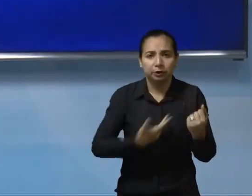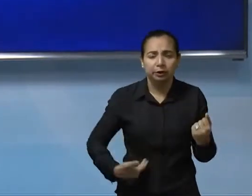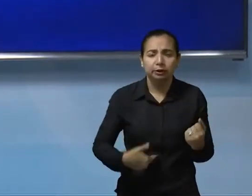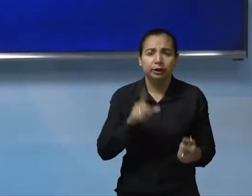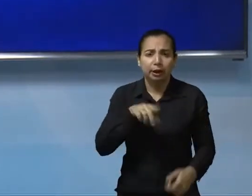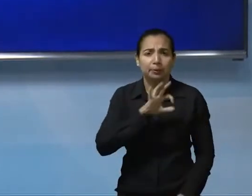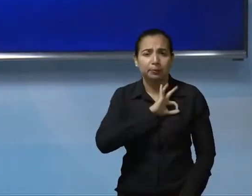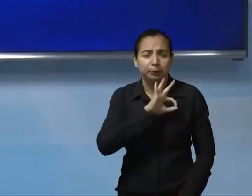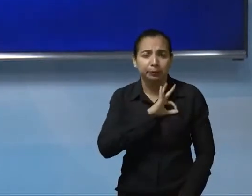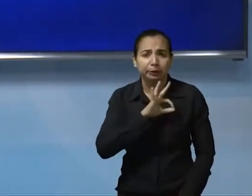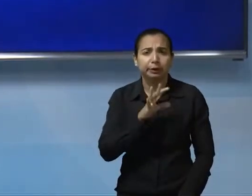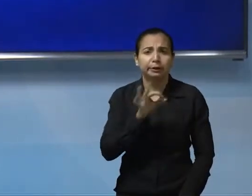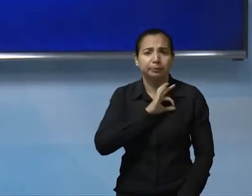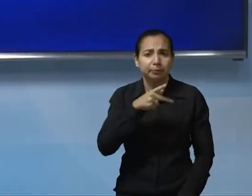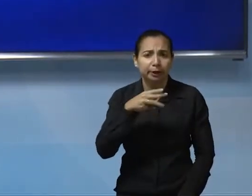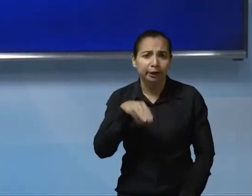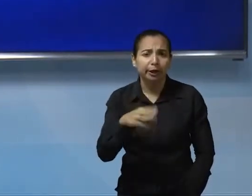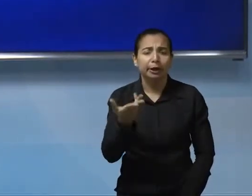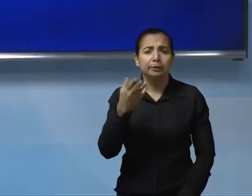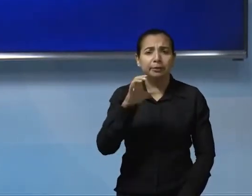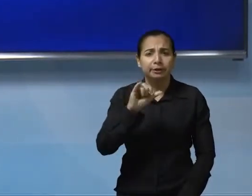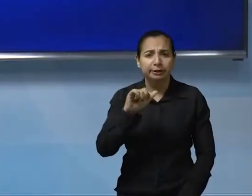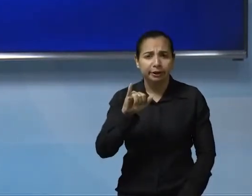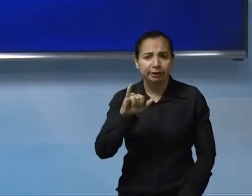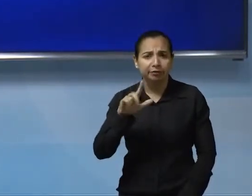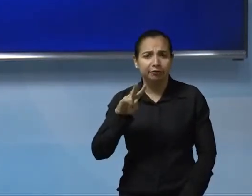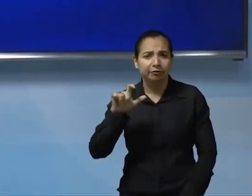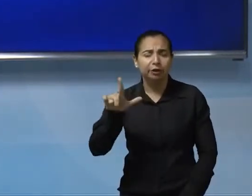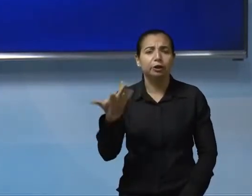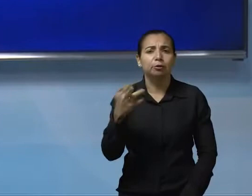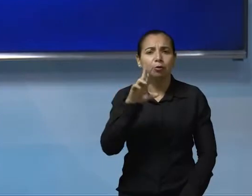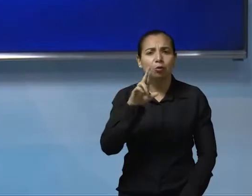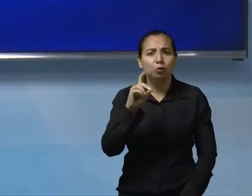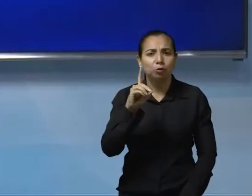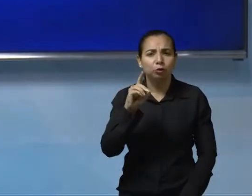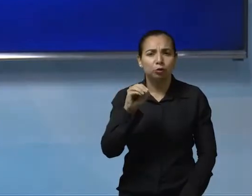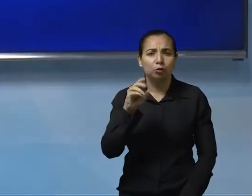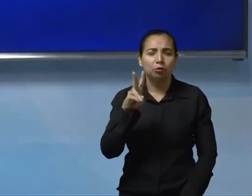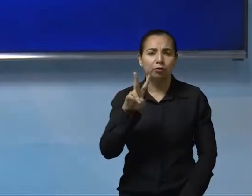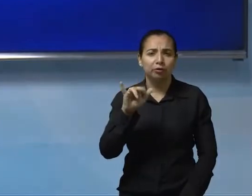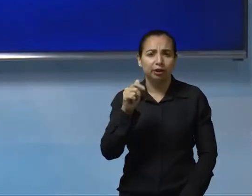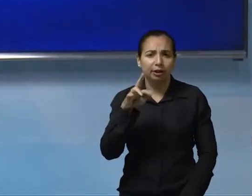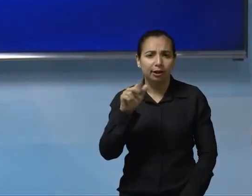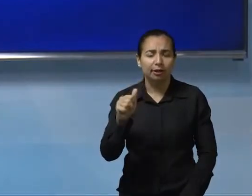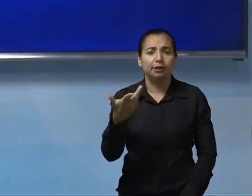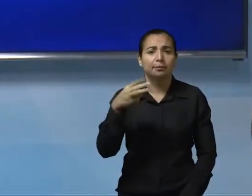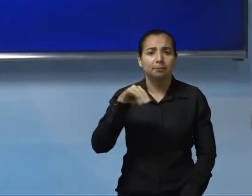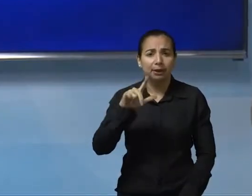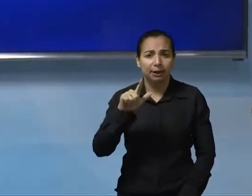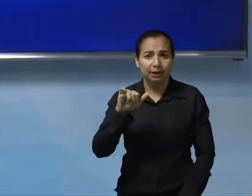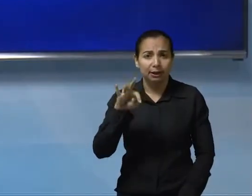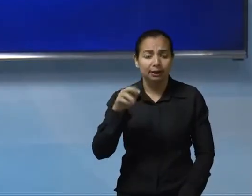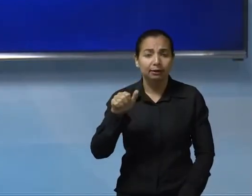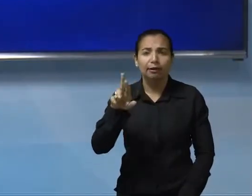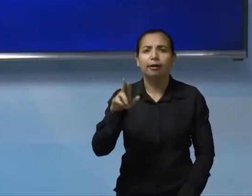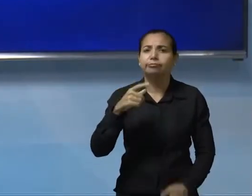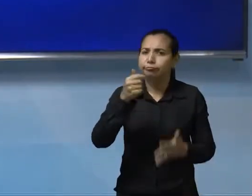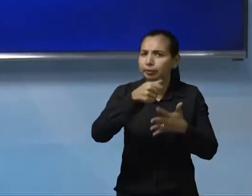polícias civil, militar, polícia rodoviária, polícia federal, finalmente terão agora um cadastro